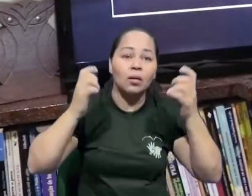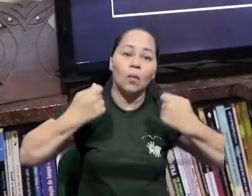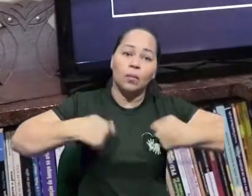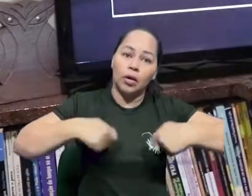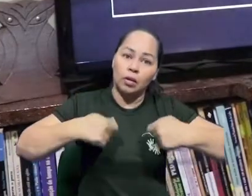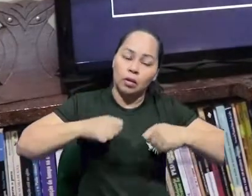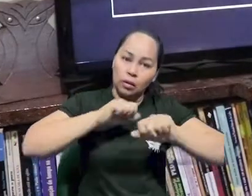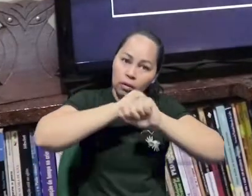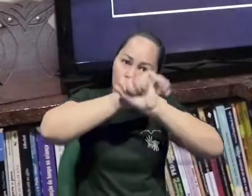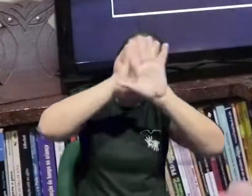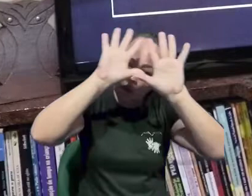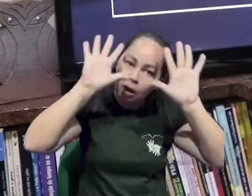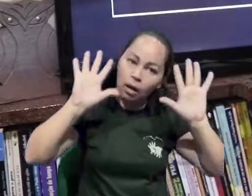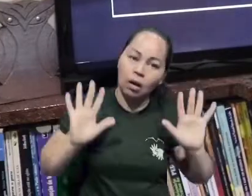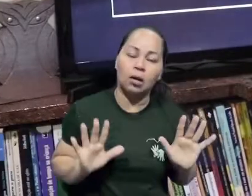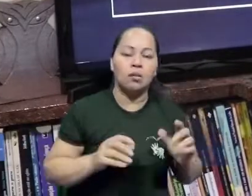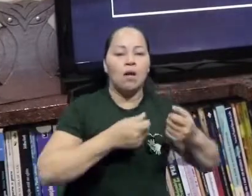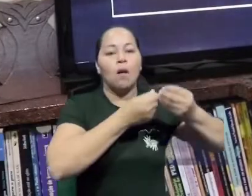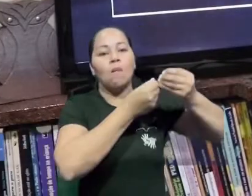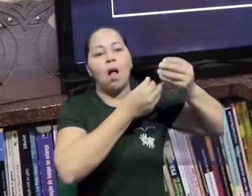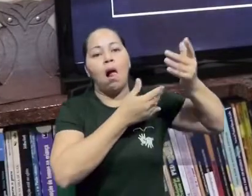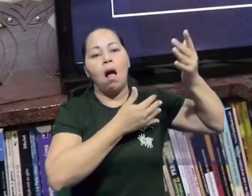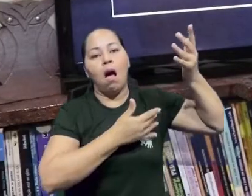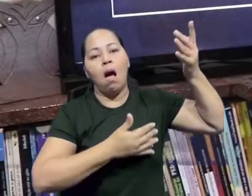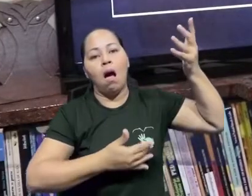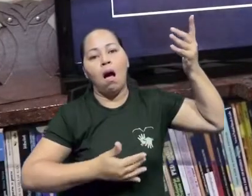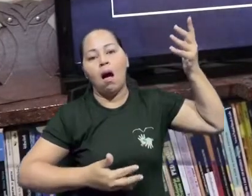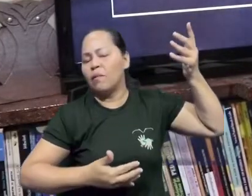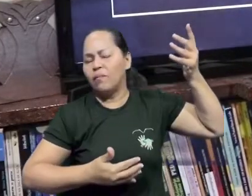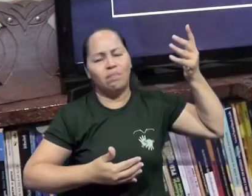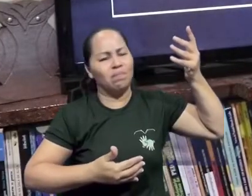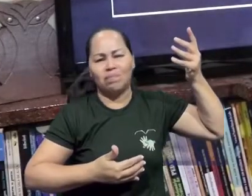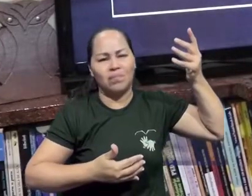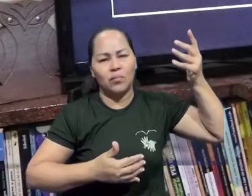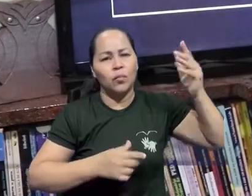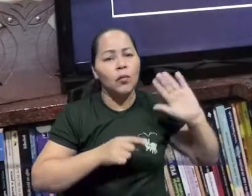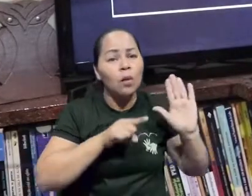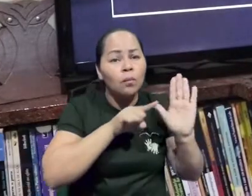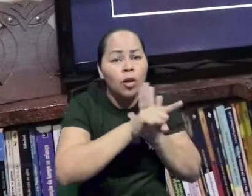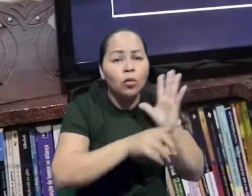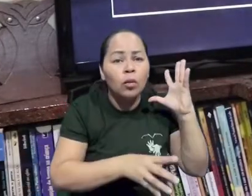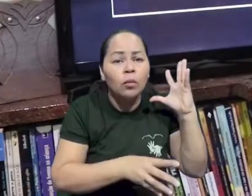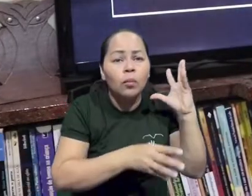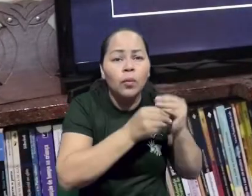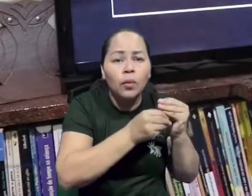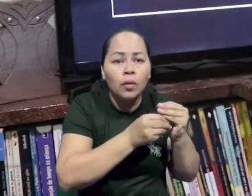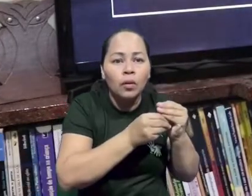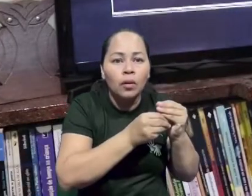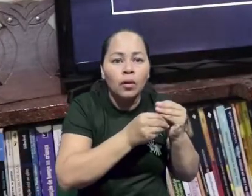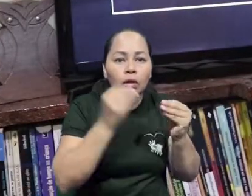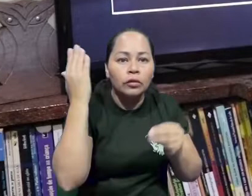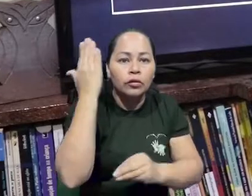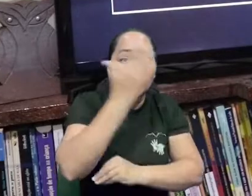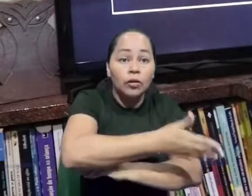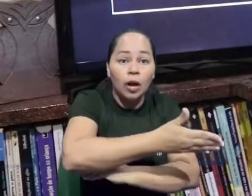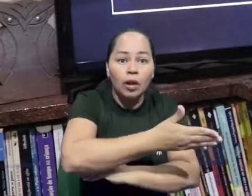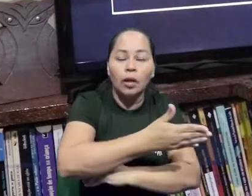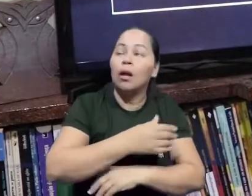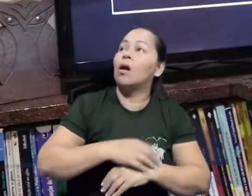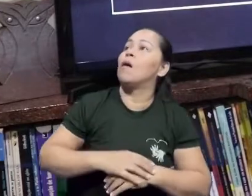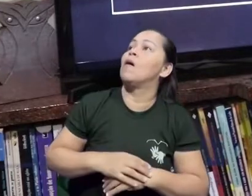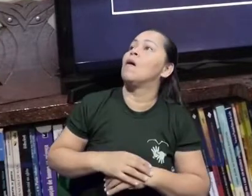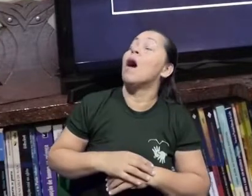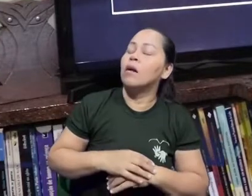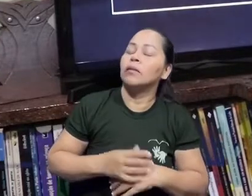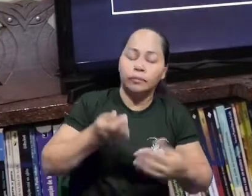ficar delongando muito os enunciados, as propostas, né? No caso do